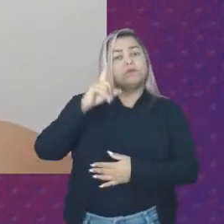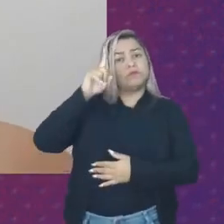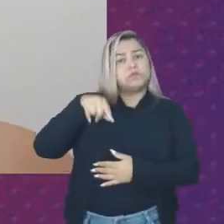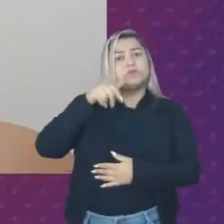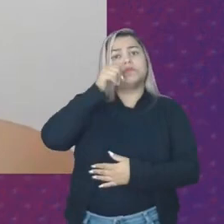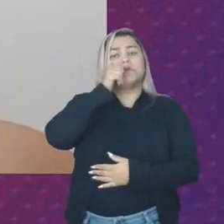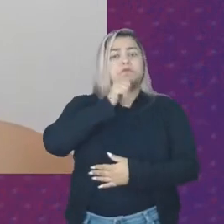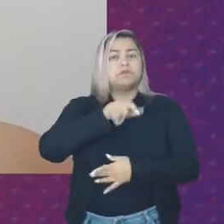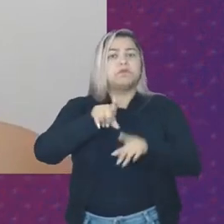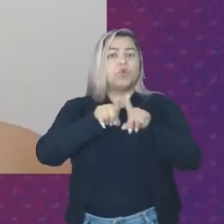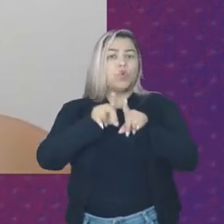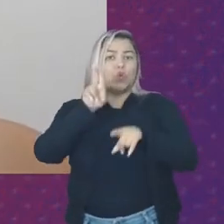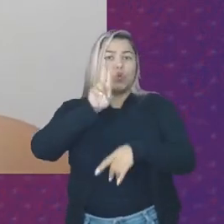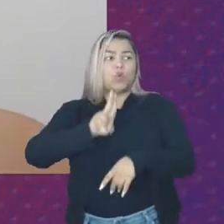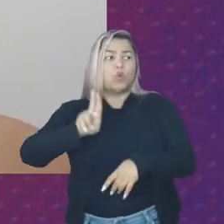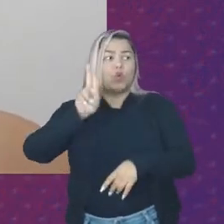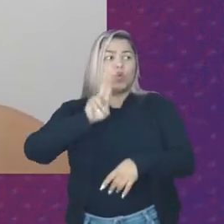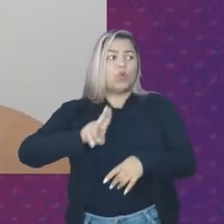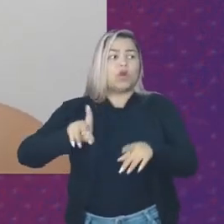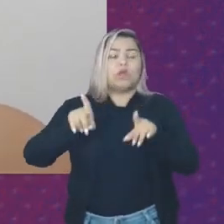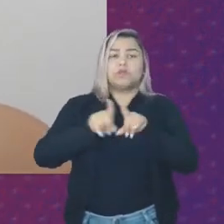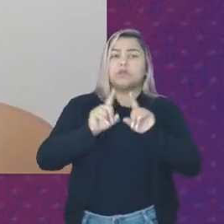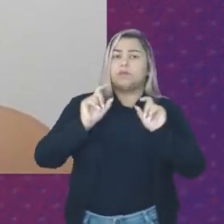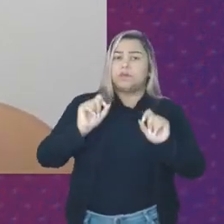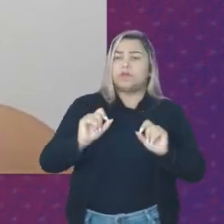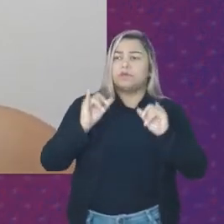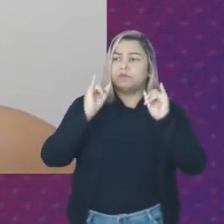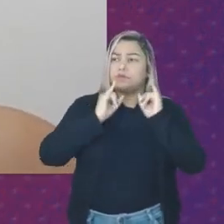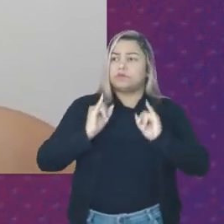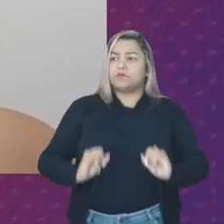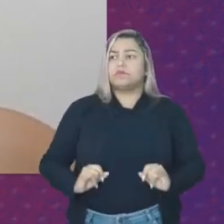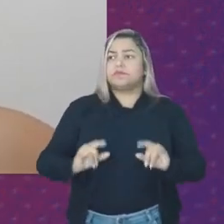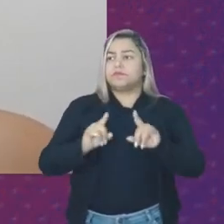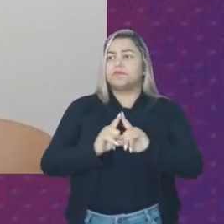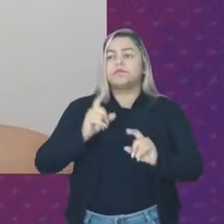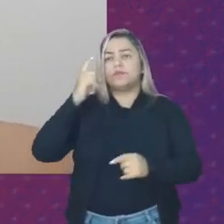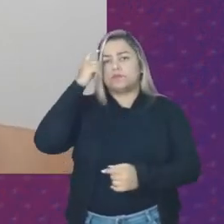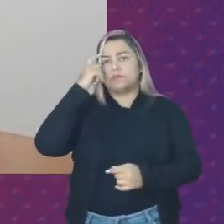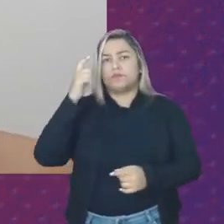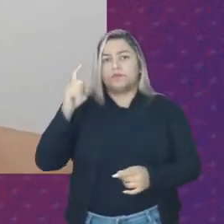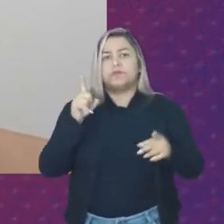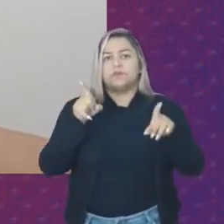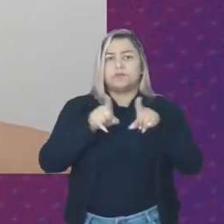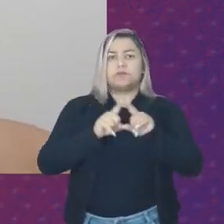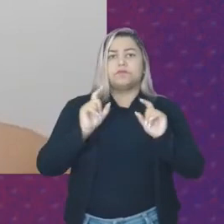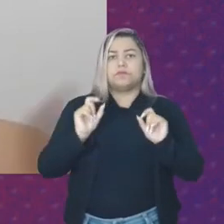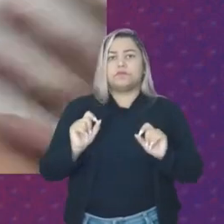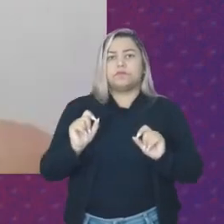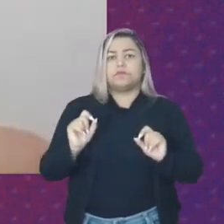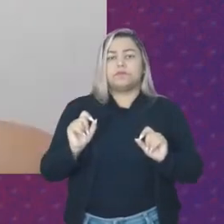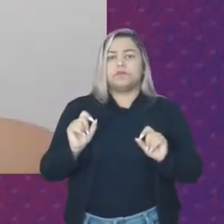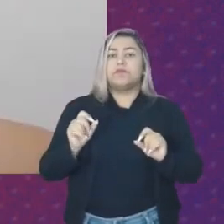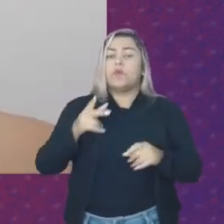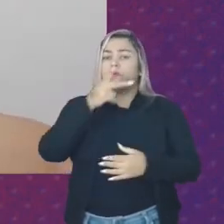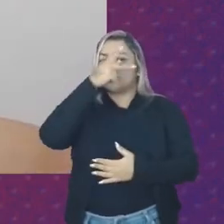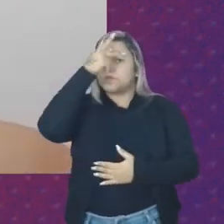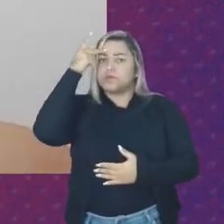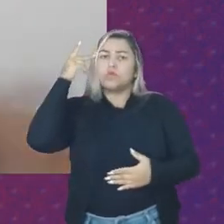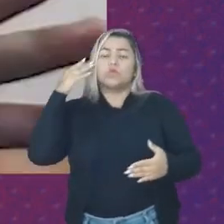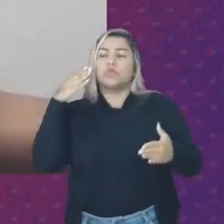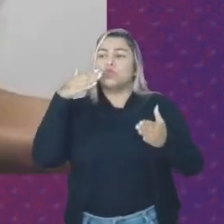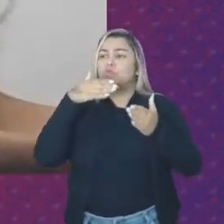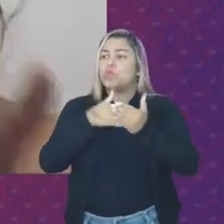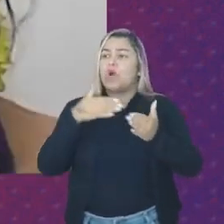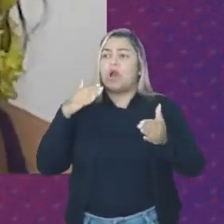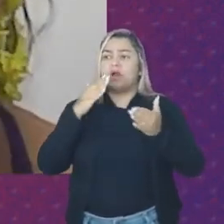mulheres que vão utilizar basicamente essa imagem, essa ideia de fora da lei, porque são pessoas que estão rompendo com